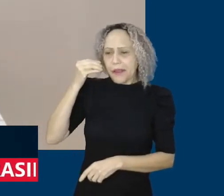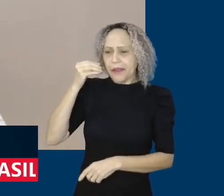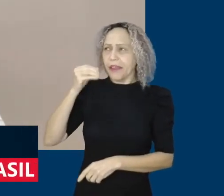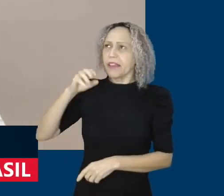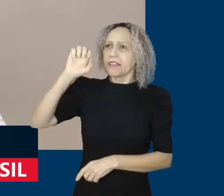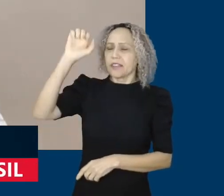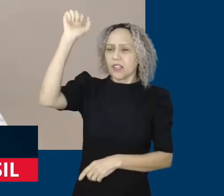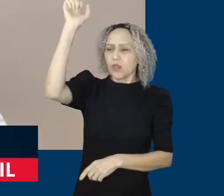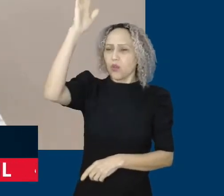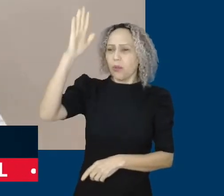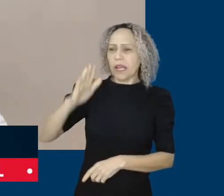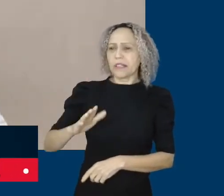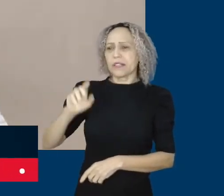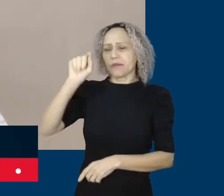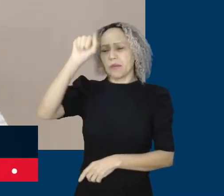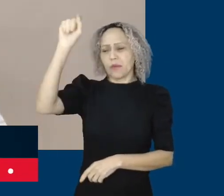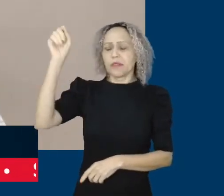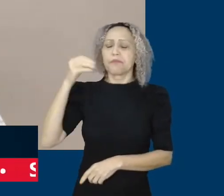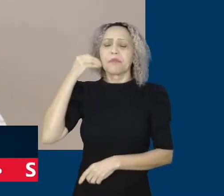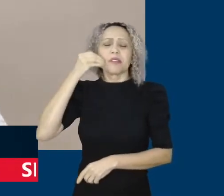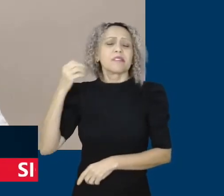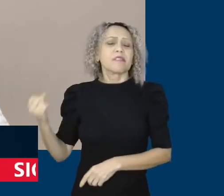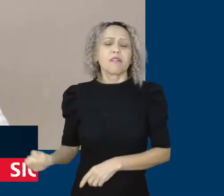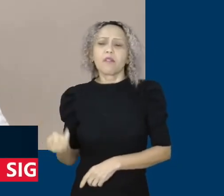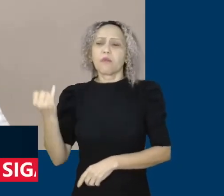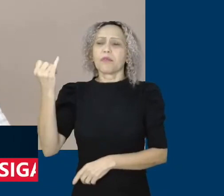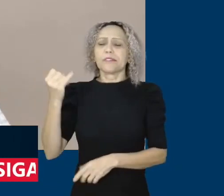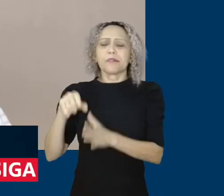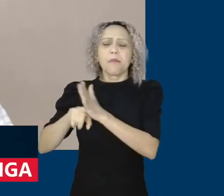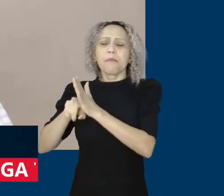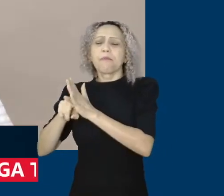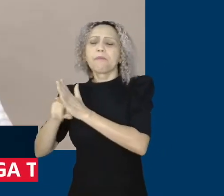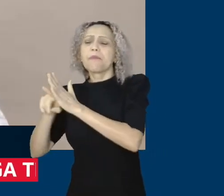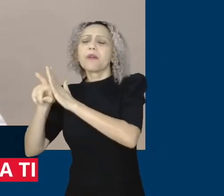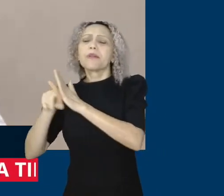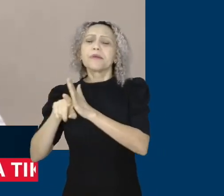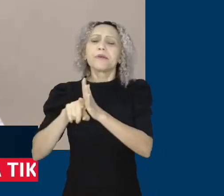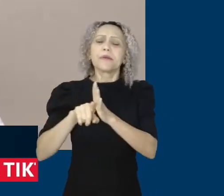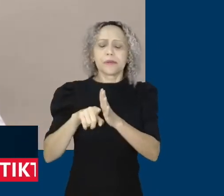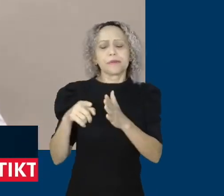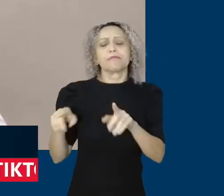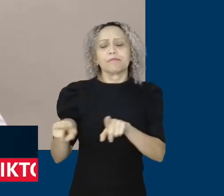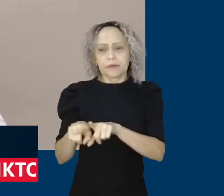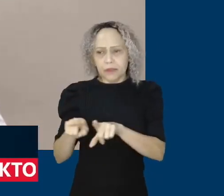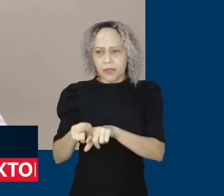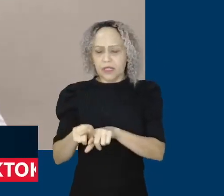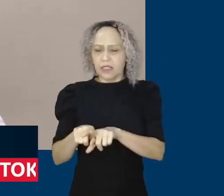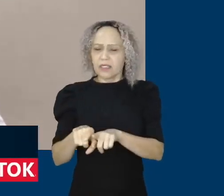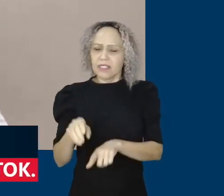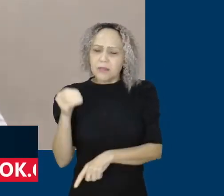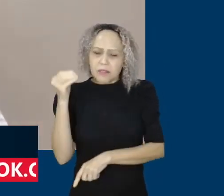o Brasil, experiências importantes, pesquisas, já também testes muito interessantes. Outro dia eu